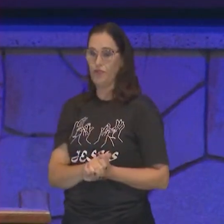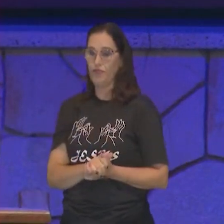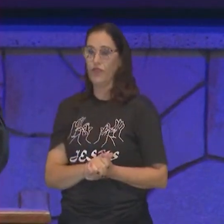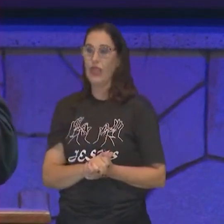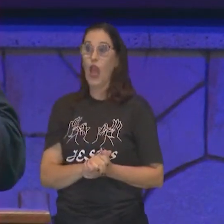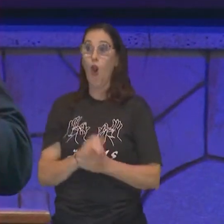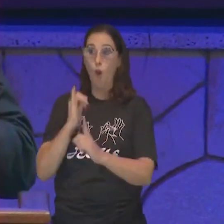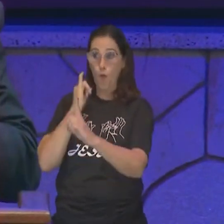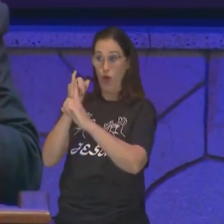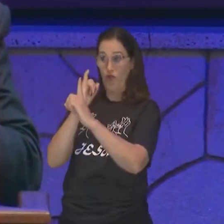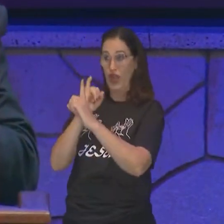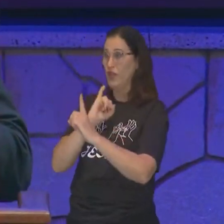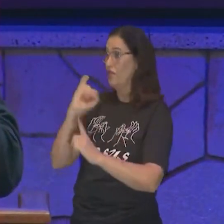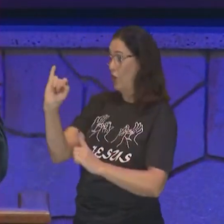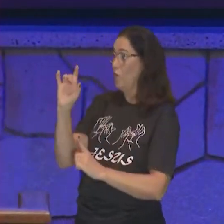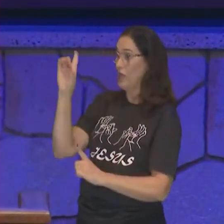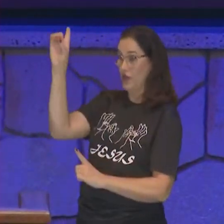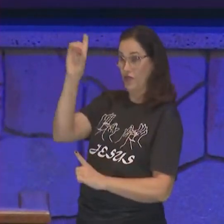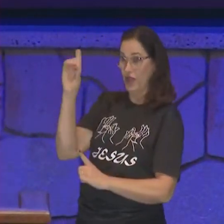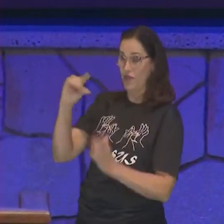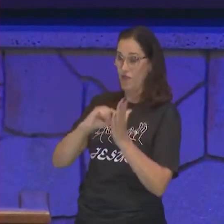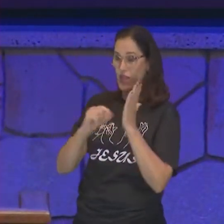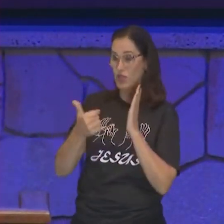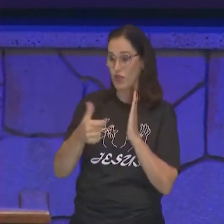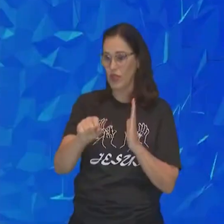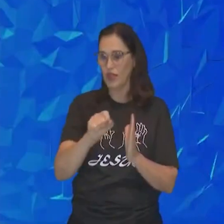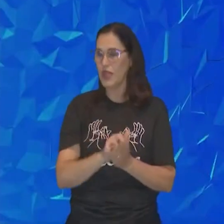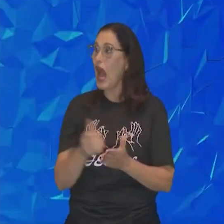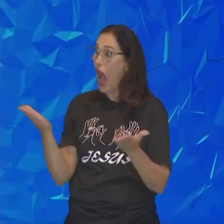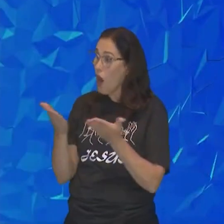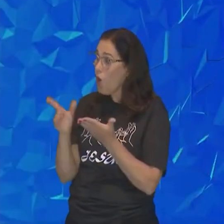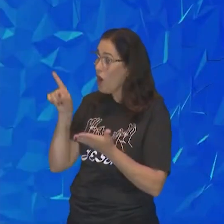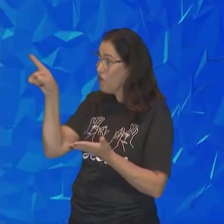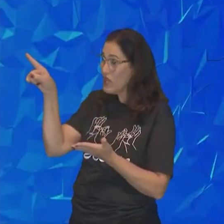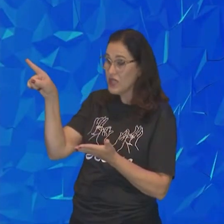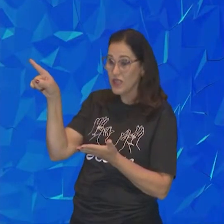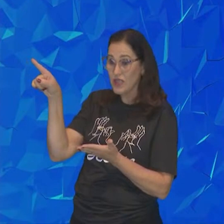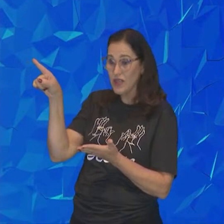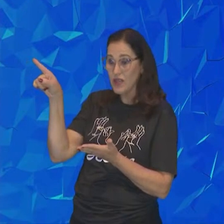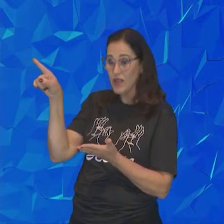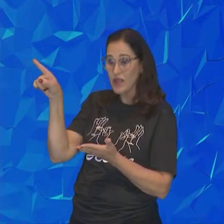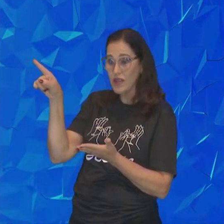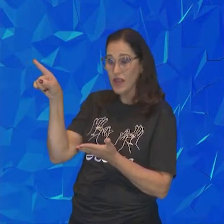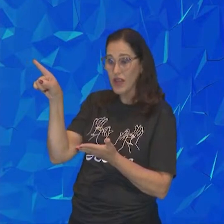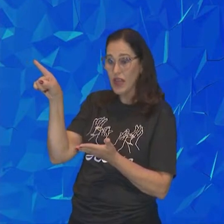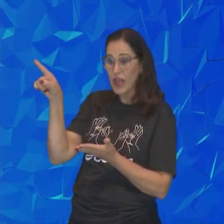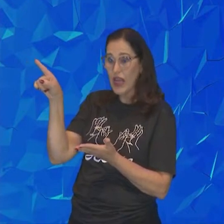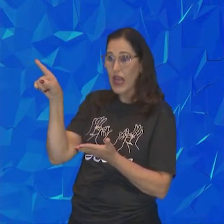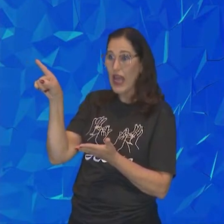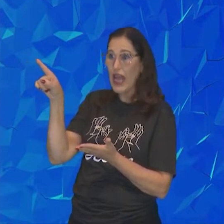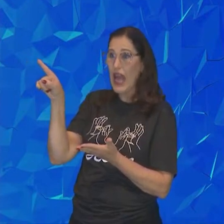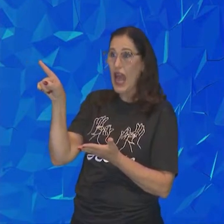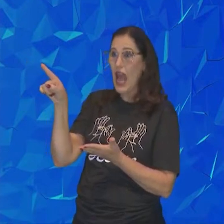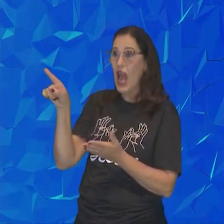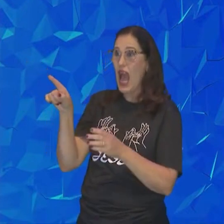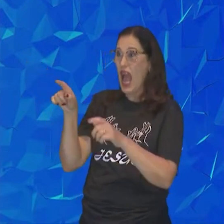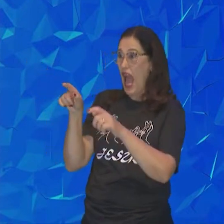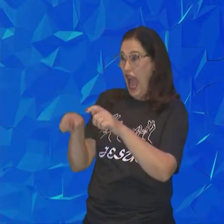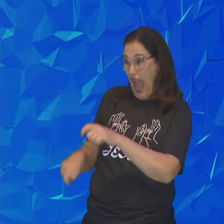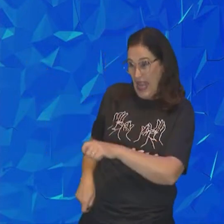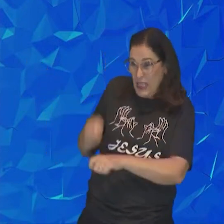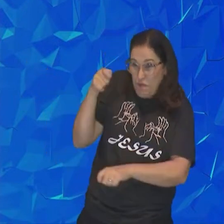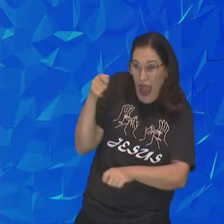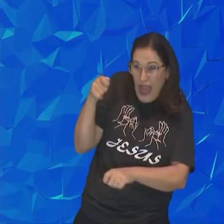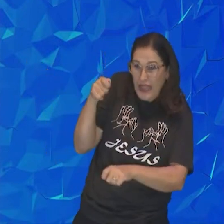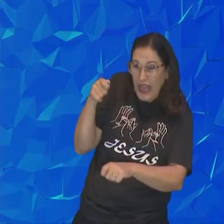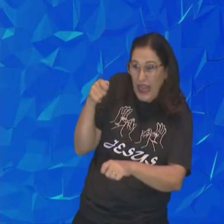então Natã para Davi, verso 10. Agora, pois, não se apartará a espada